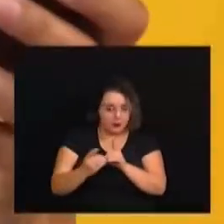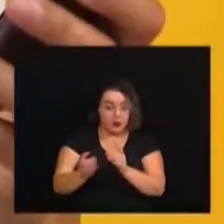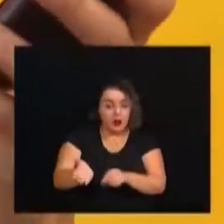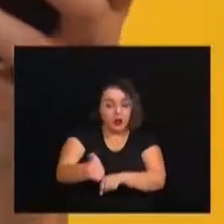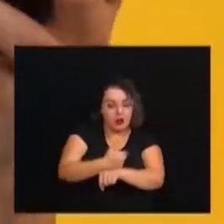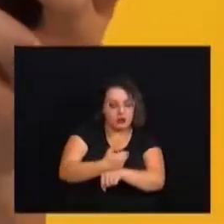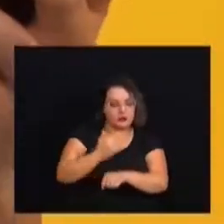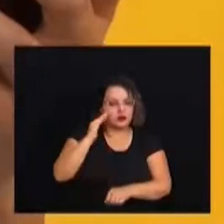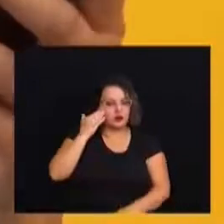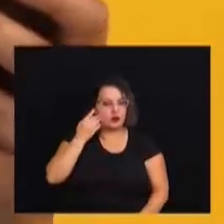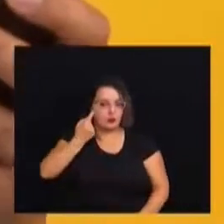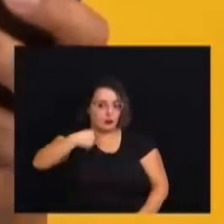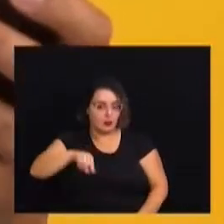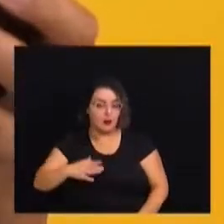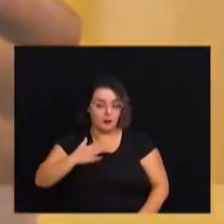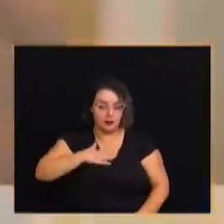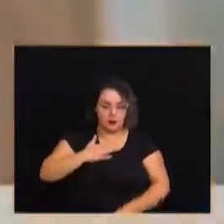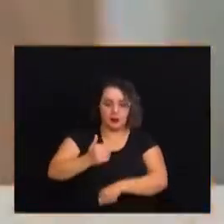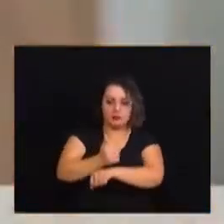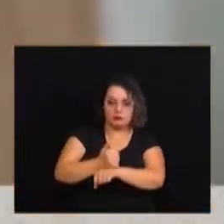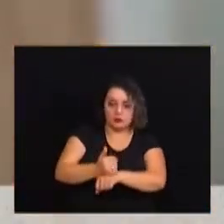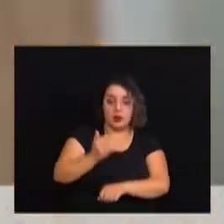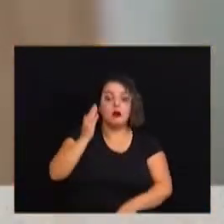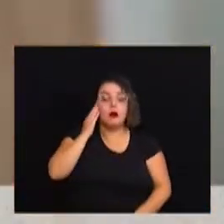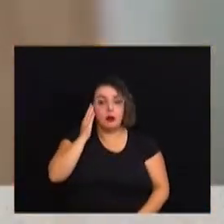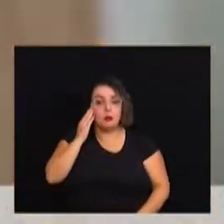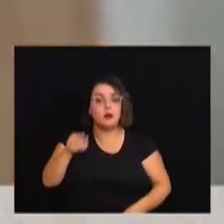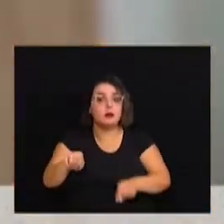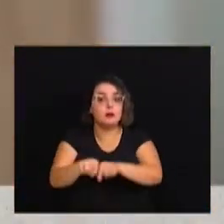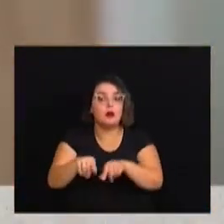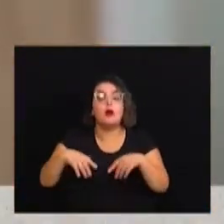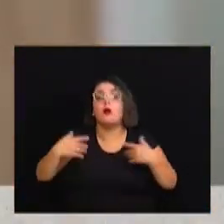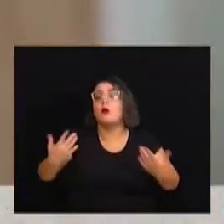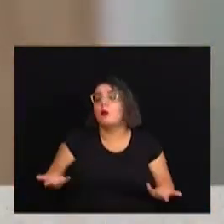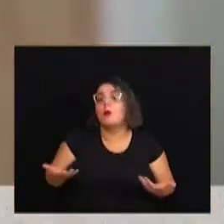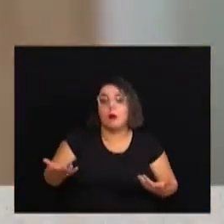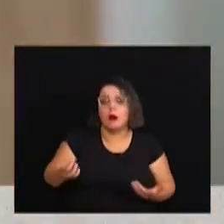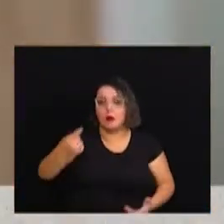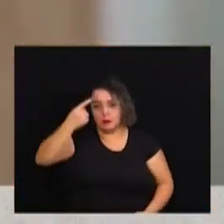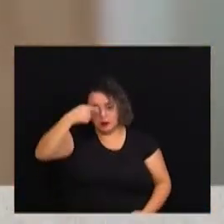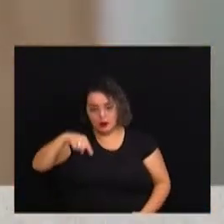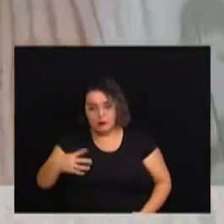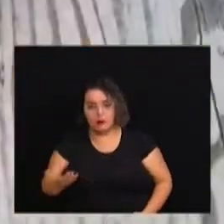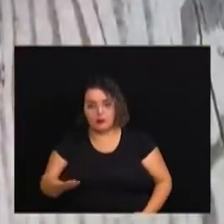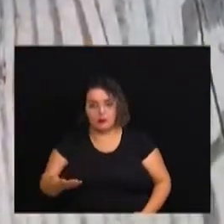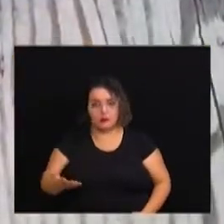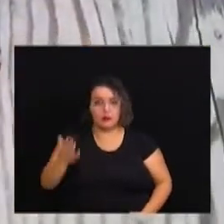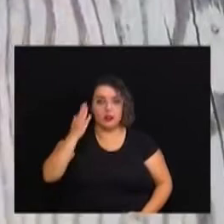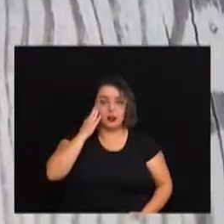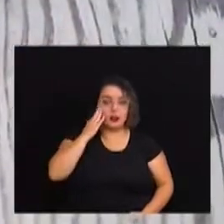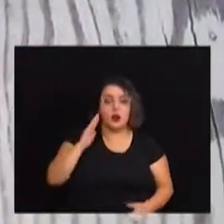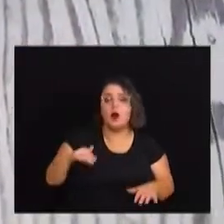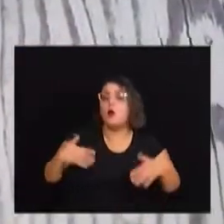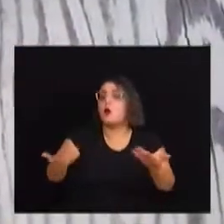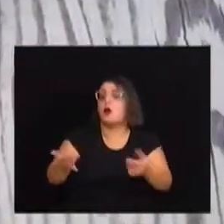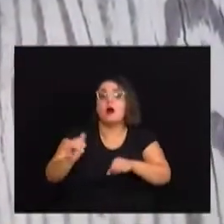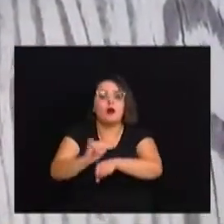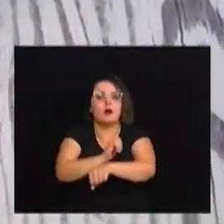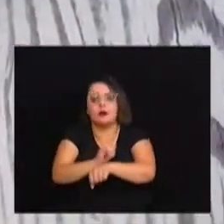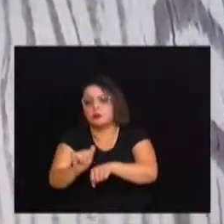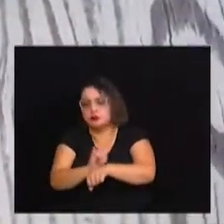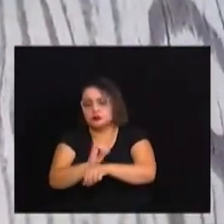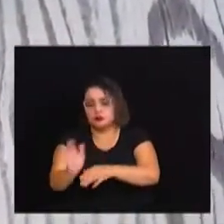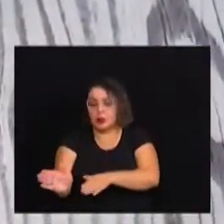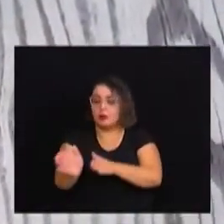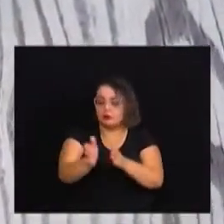perfil, porque para mim, como profissional, eu preciso saber também qual é o perfil para identificar quais ferramentas e qual